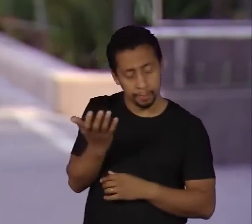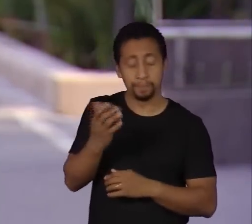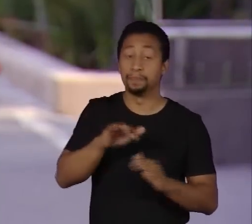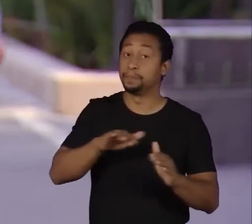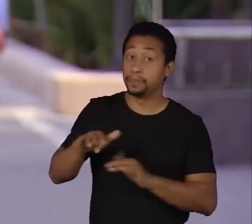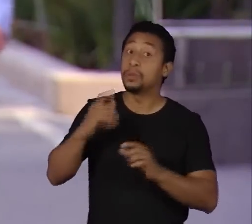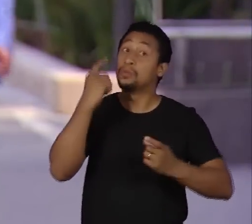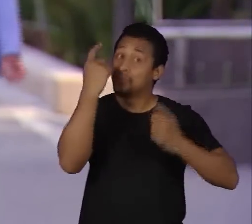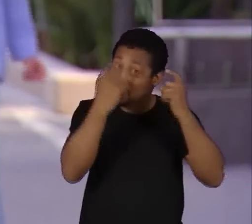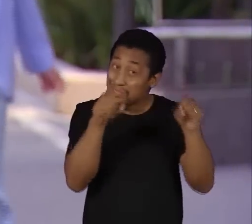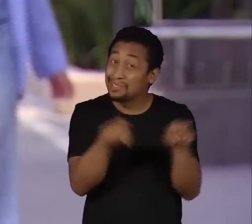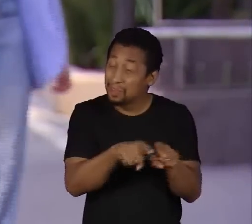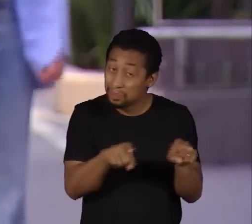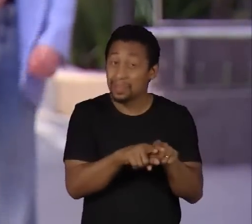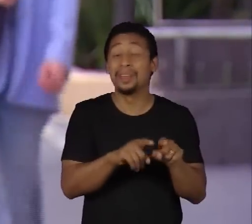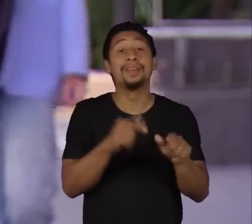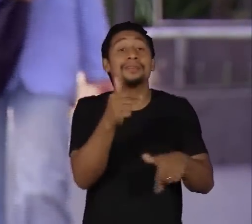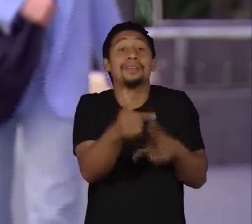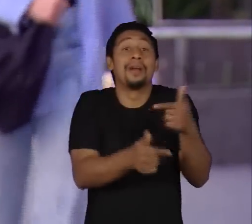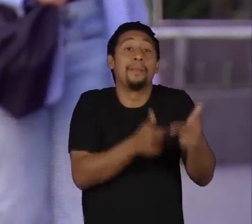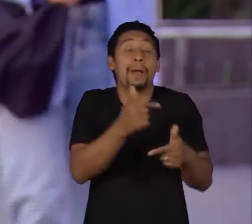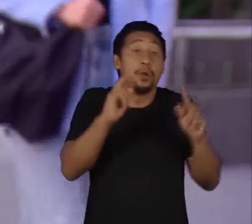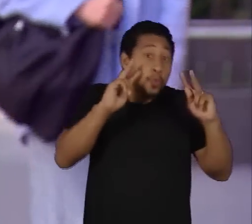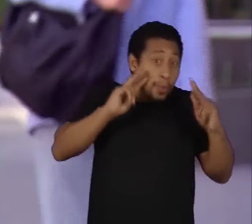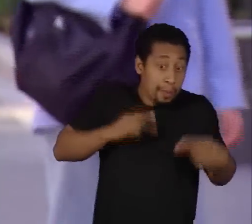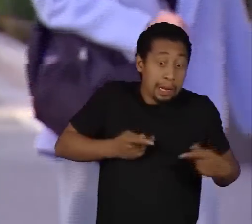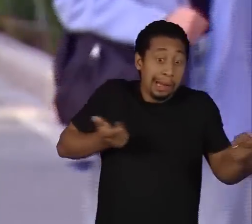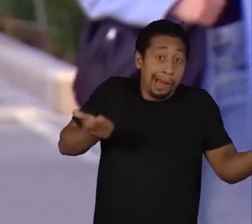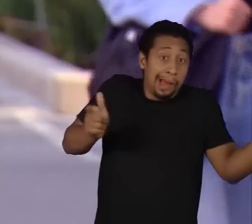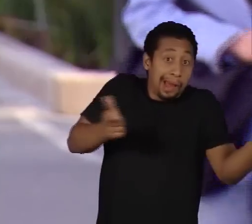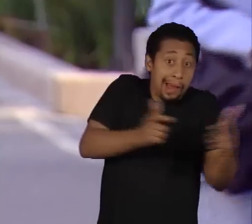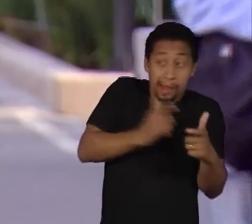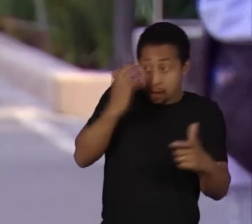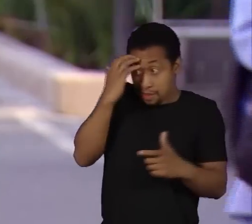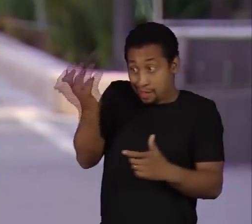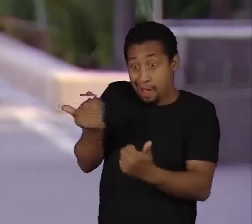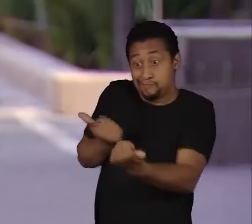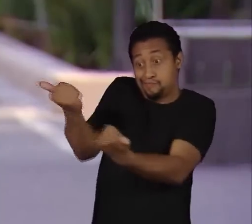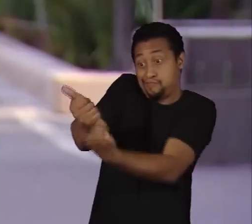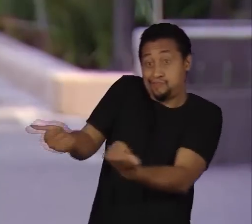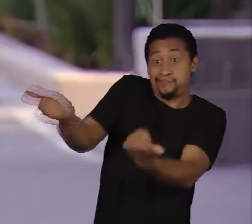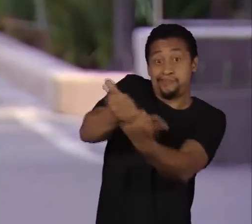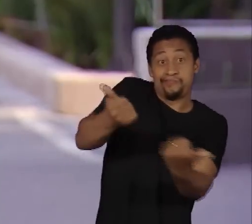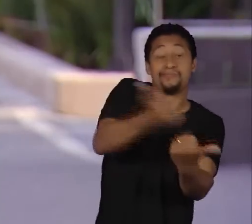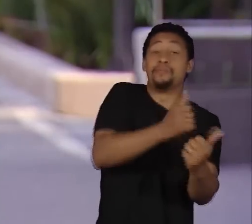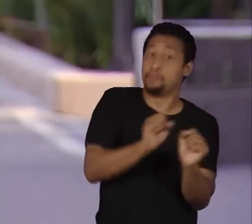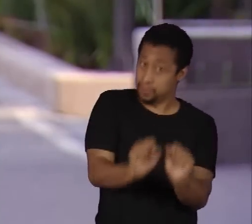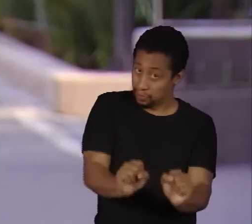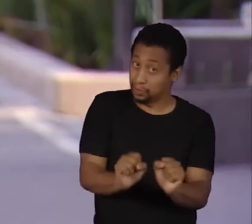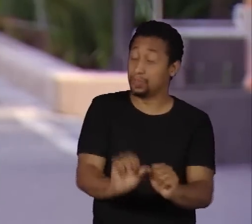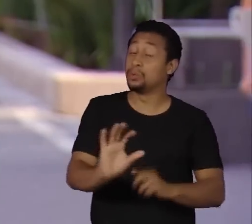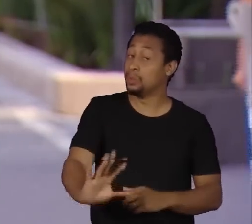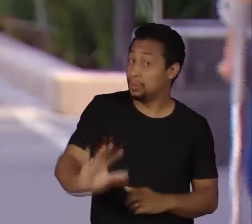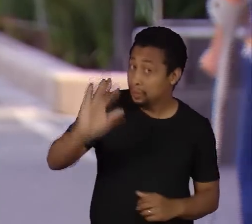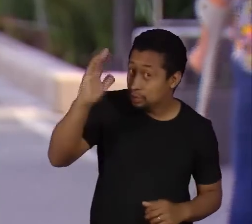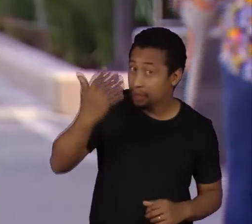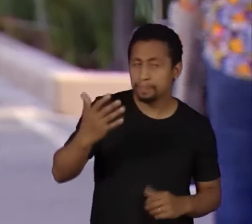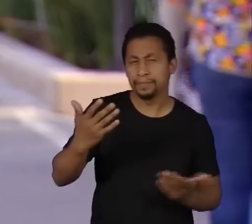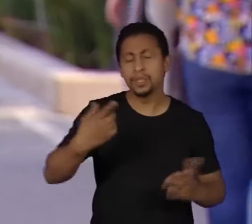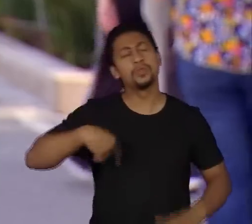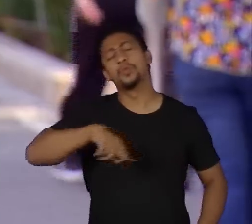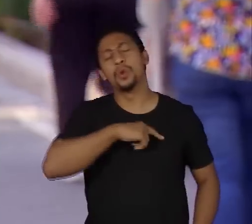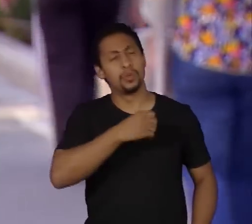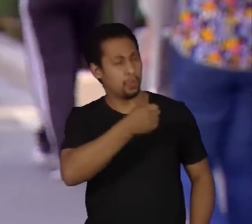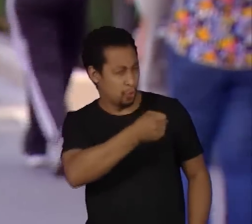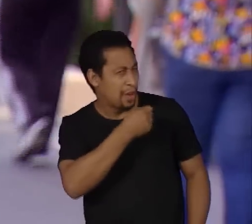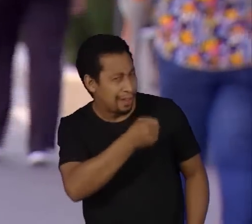é com o encolhimento do mercado de trabalho, que pode atingir em cheio várias profissões. Será que nós,